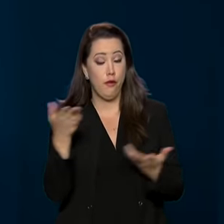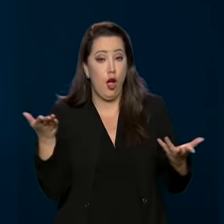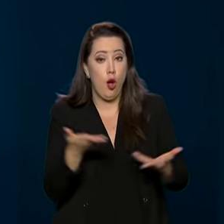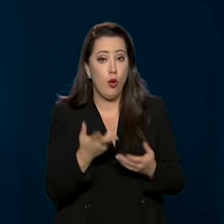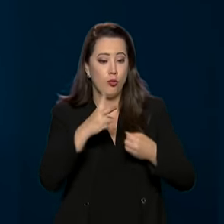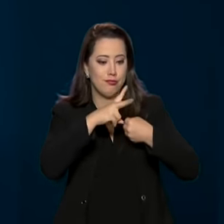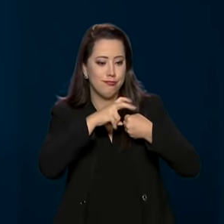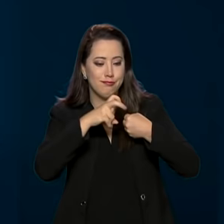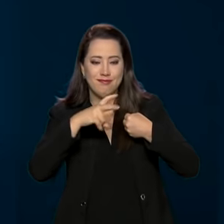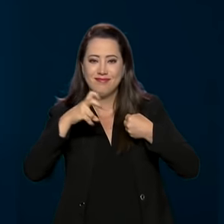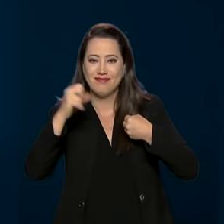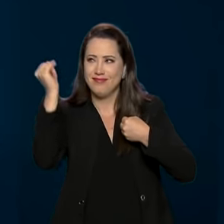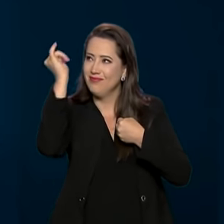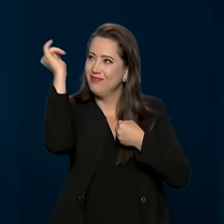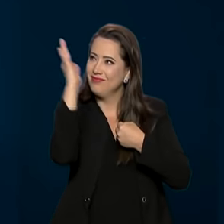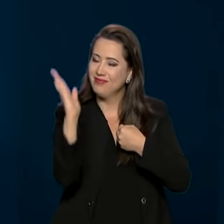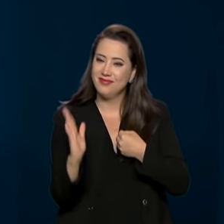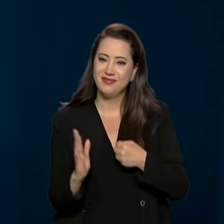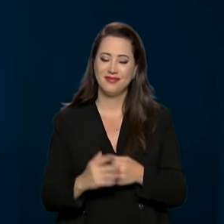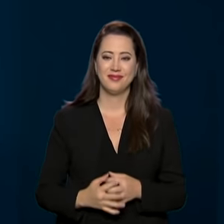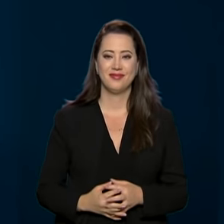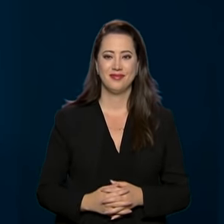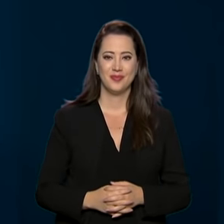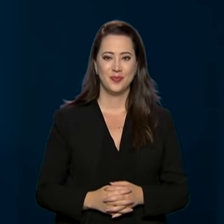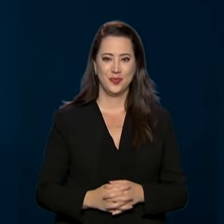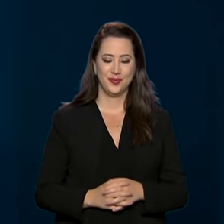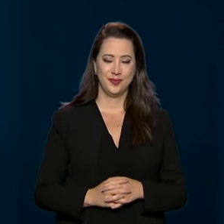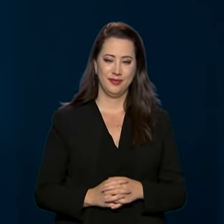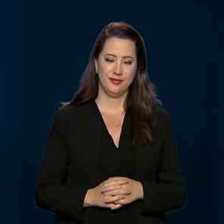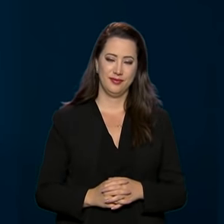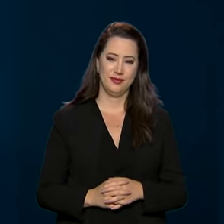A Voz do Brasil e